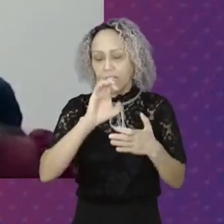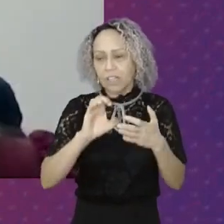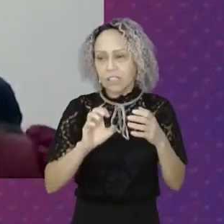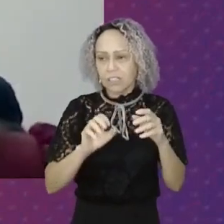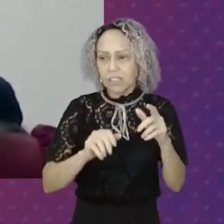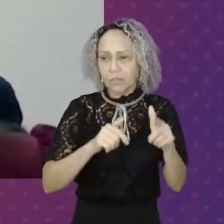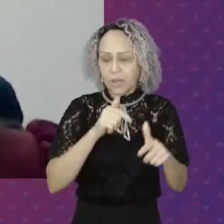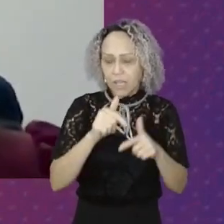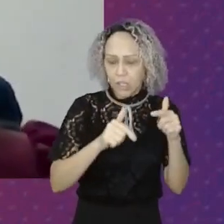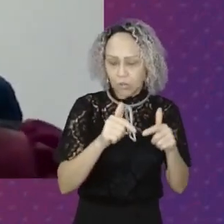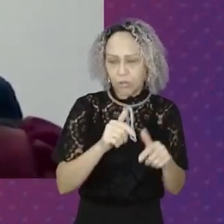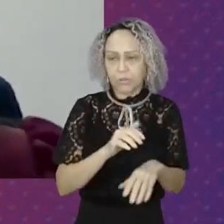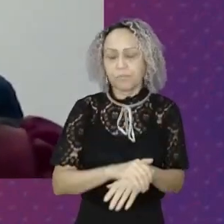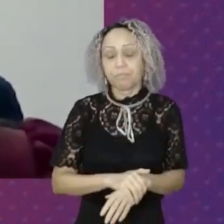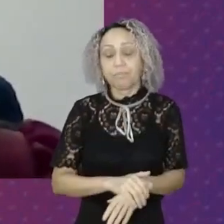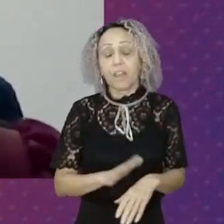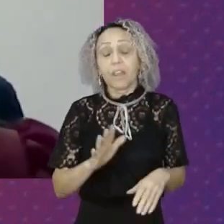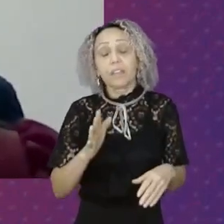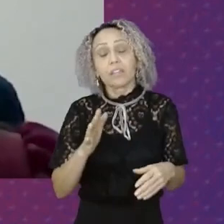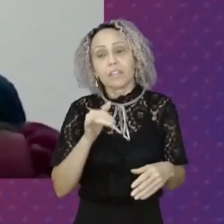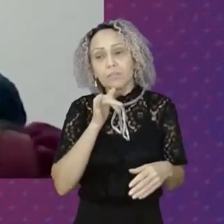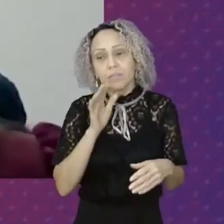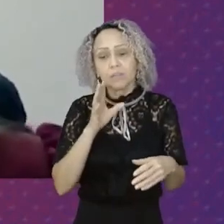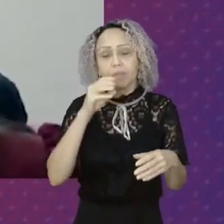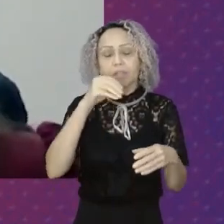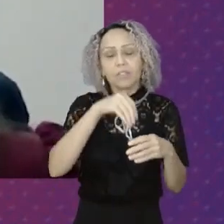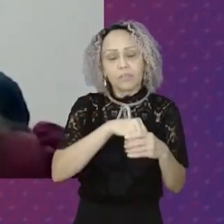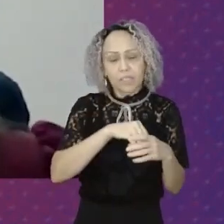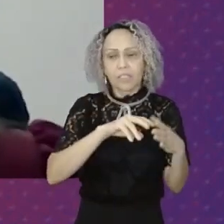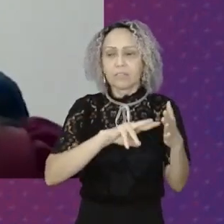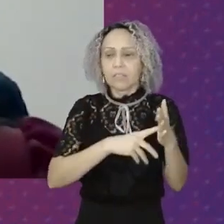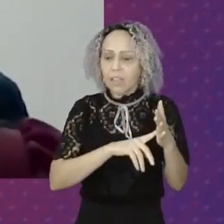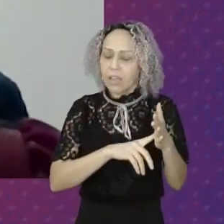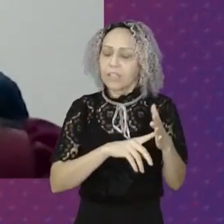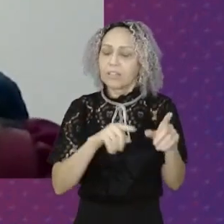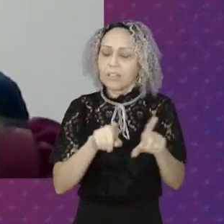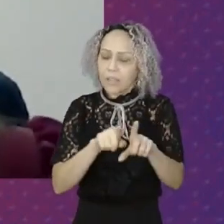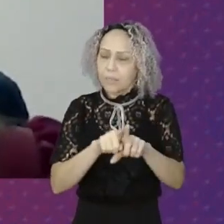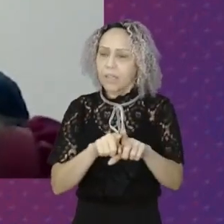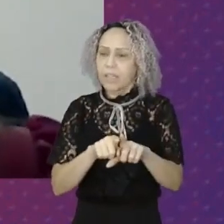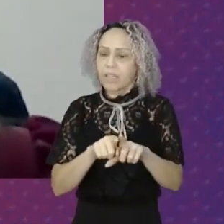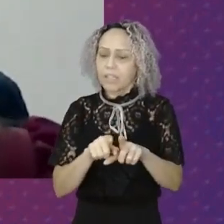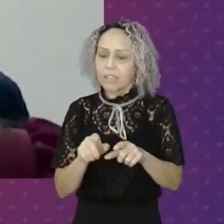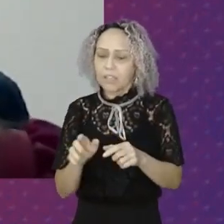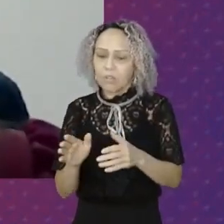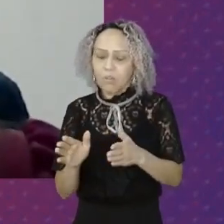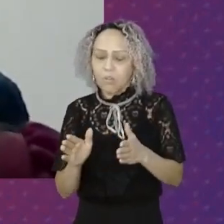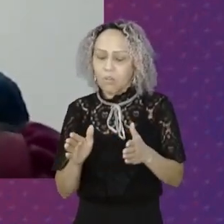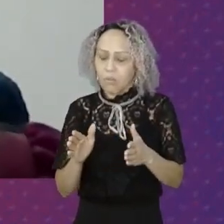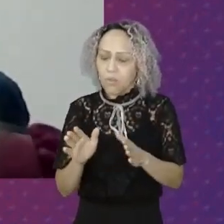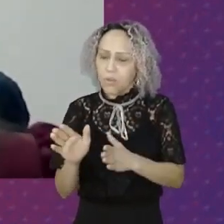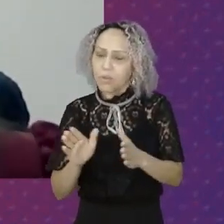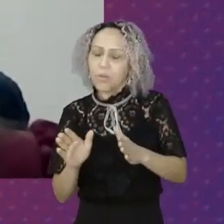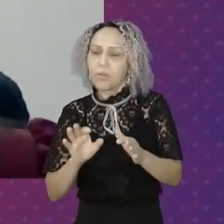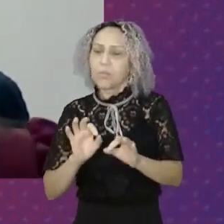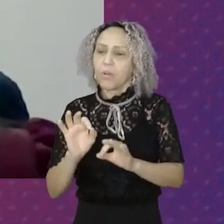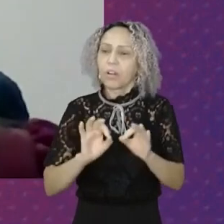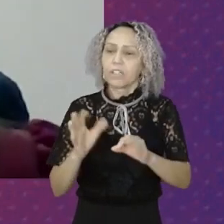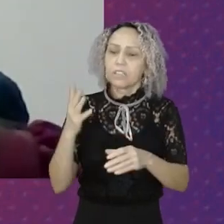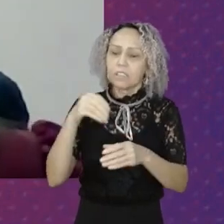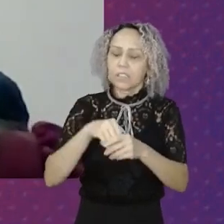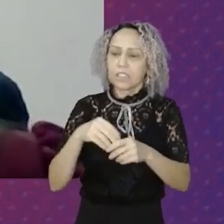ao tempo em que eu militava nesse lugar, nós fomos nos organizando também dentro da política, o que me